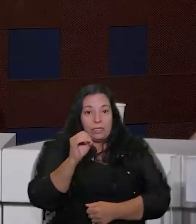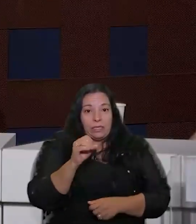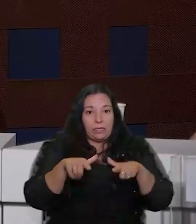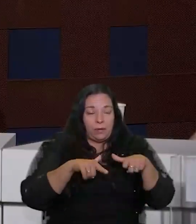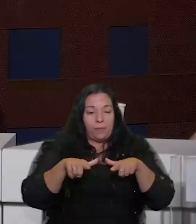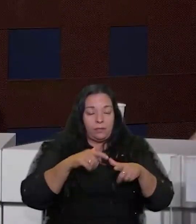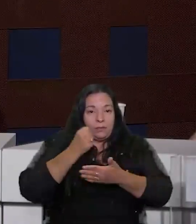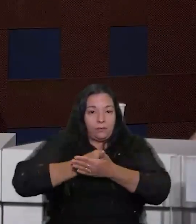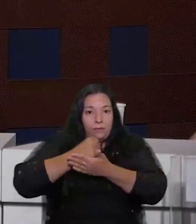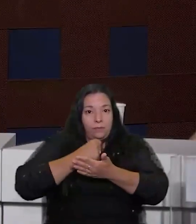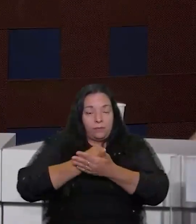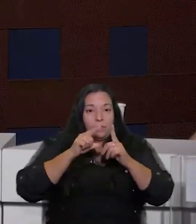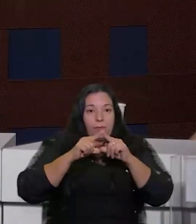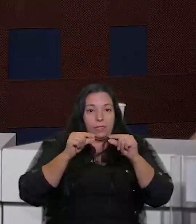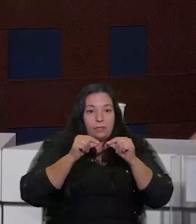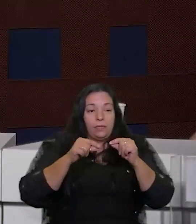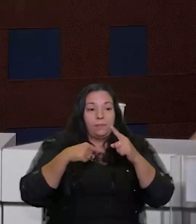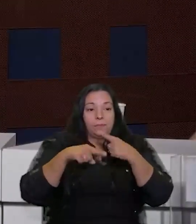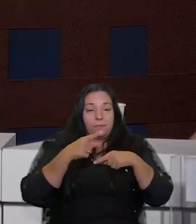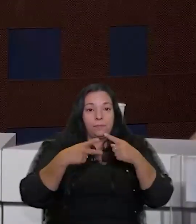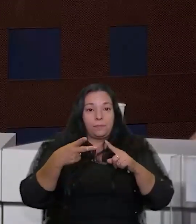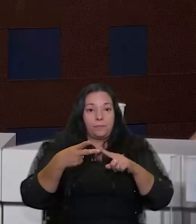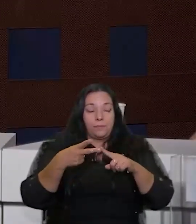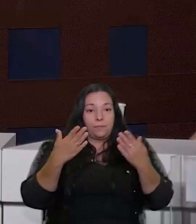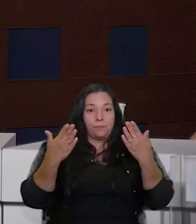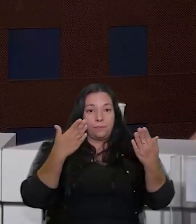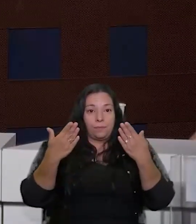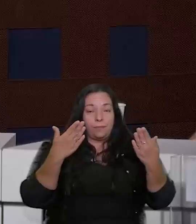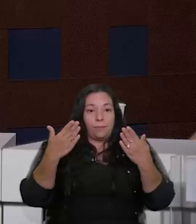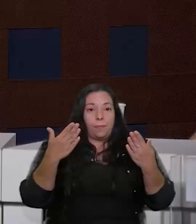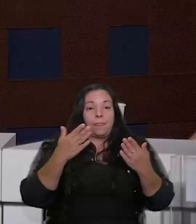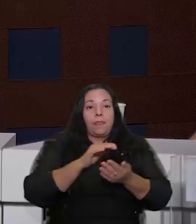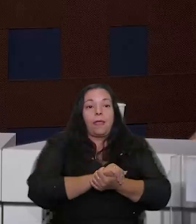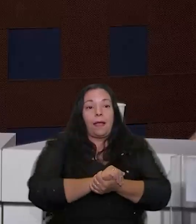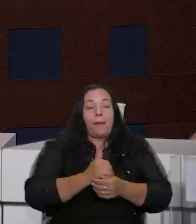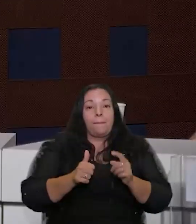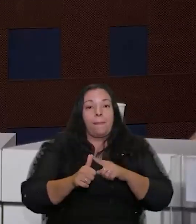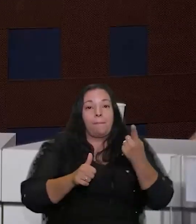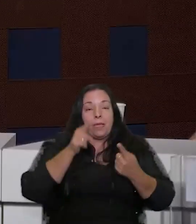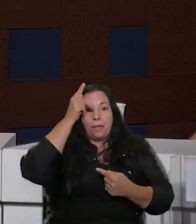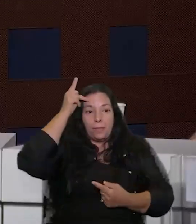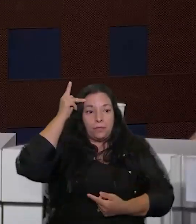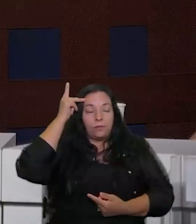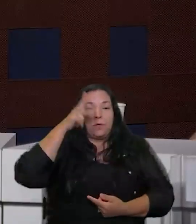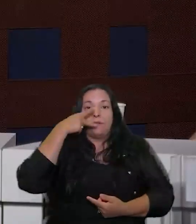que foram construir Brasília, e outra narrativa paralela que acontece, que é mais contemporânea, em primeira pessoa, falando justamente